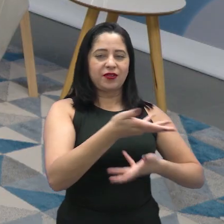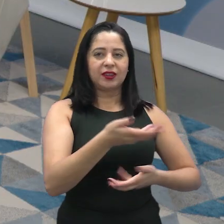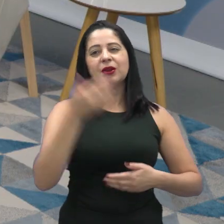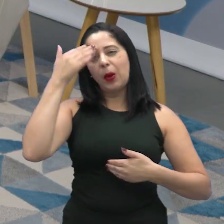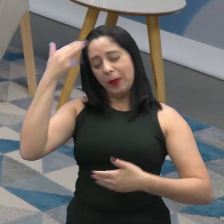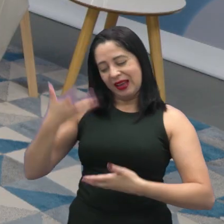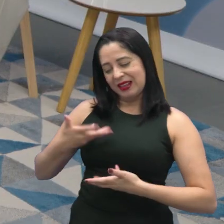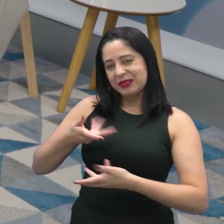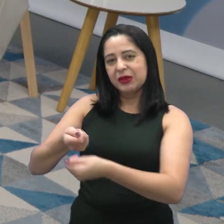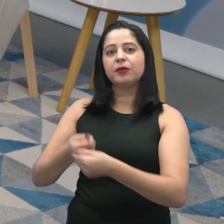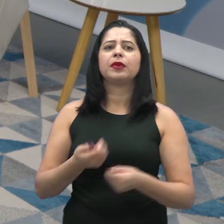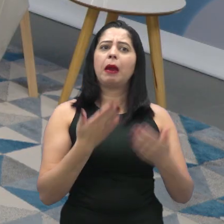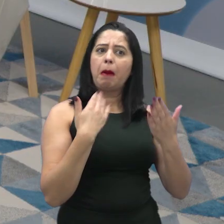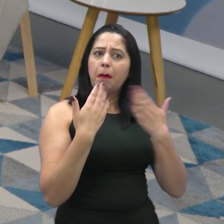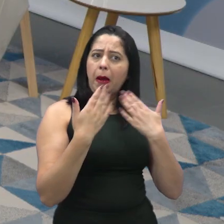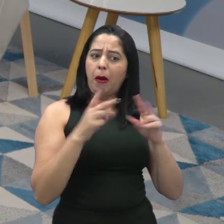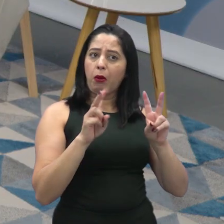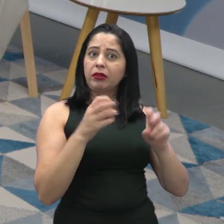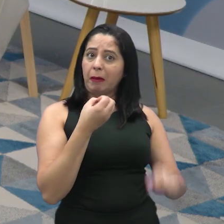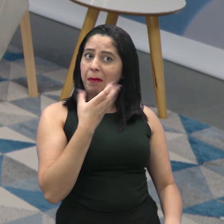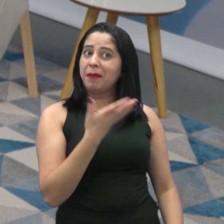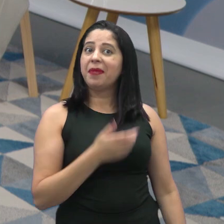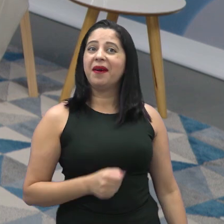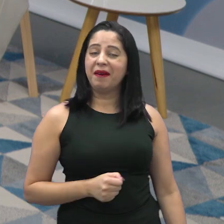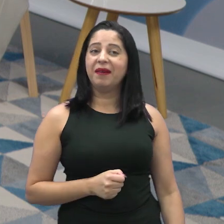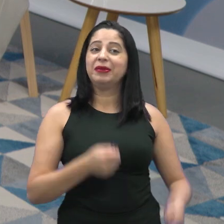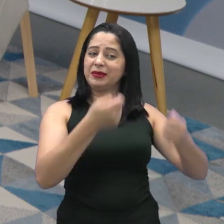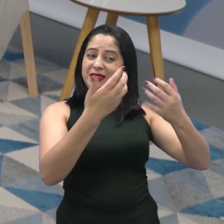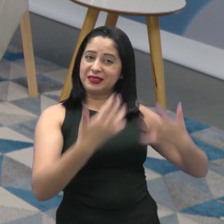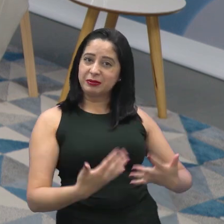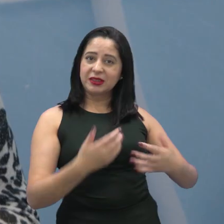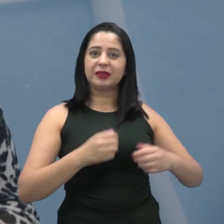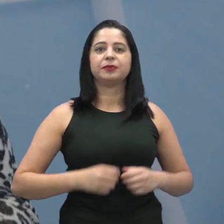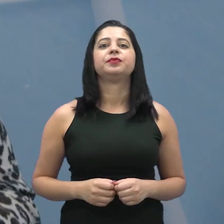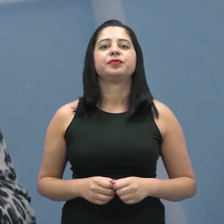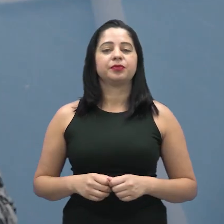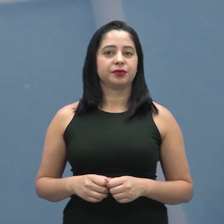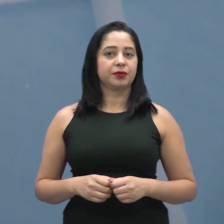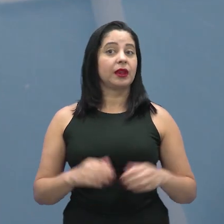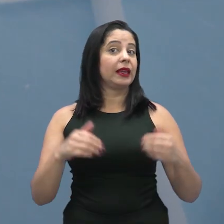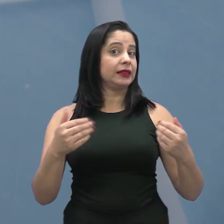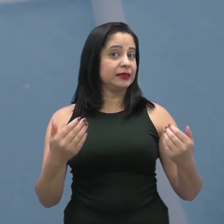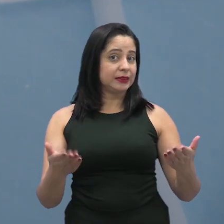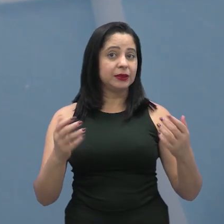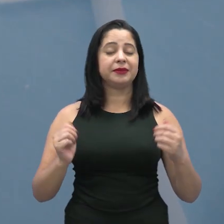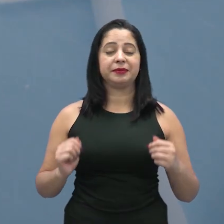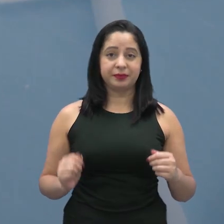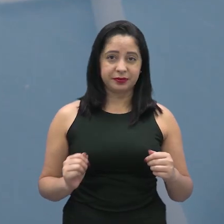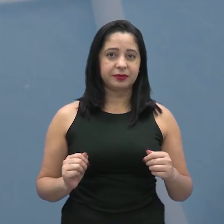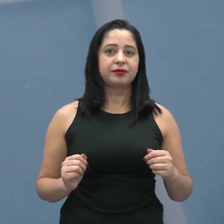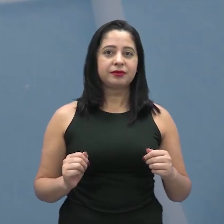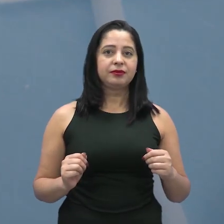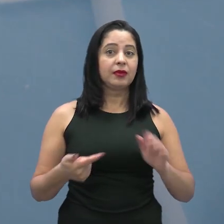pelo convite. Bate-papo bom esse, né? Hoje Sim, com muitos certeza. Esclarecimentos. Mas olha só, para a gente começar, pessoal,